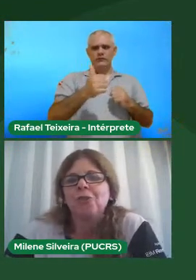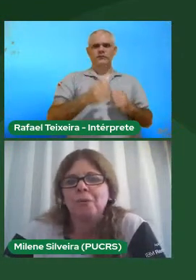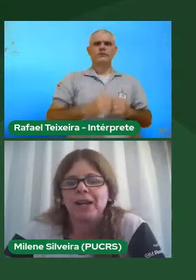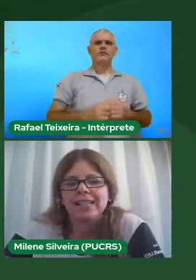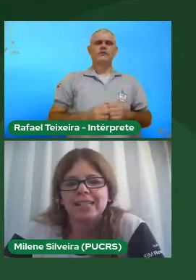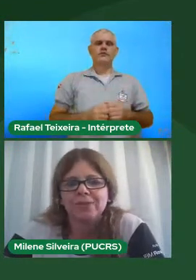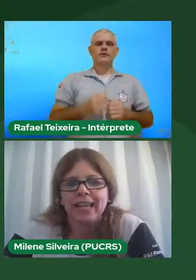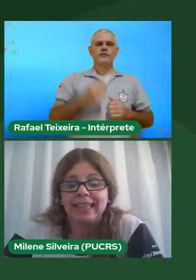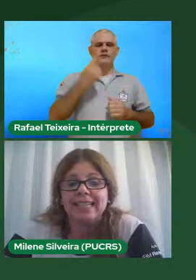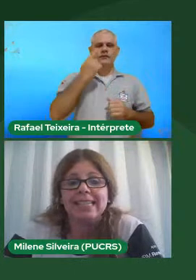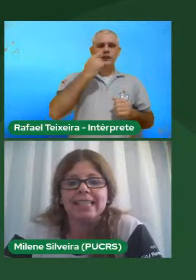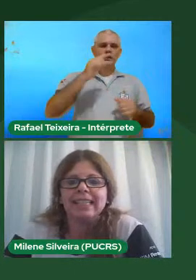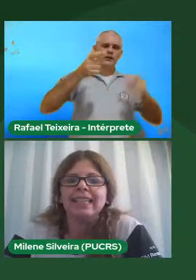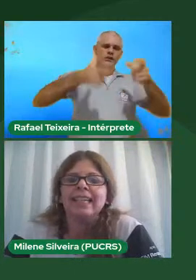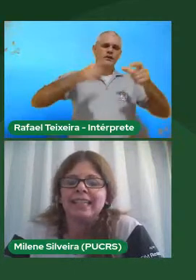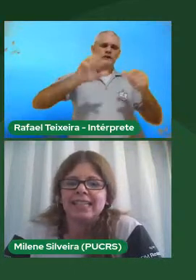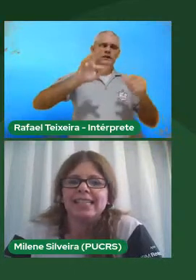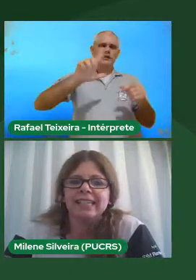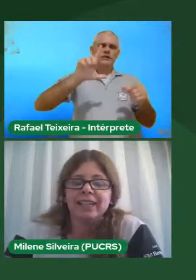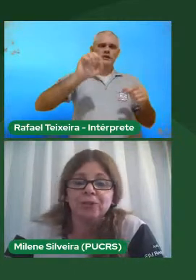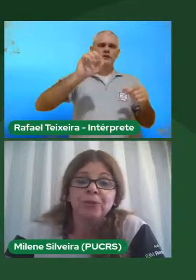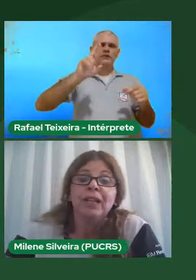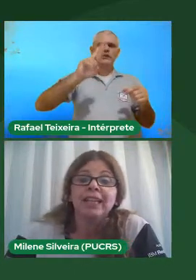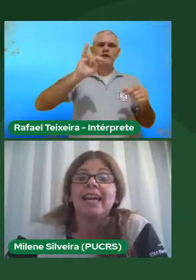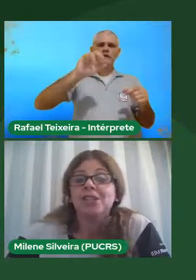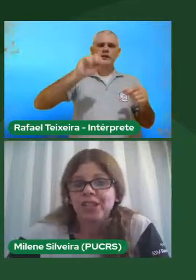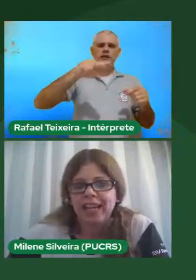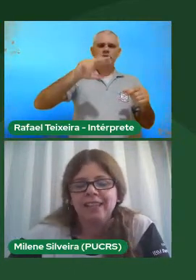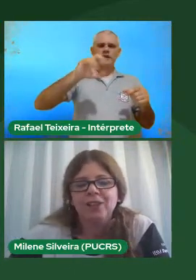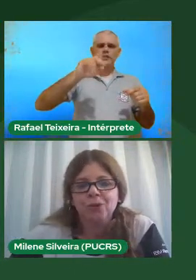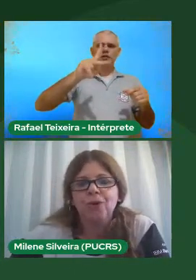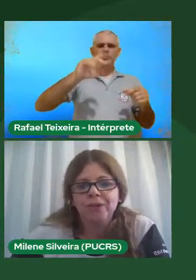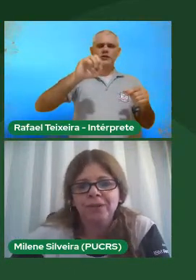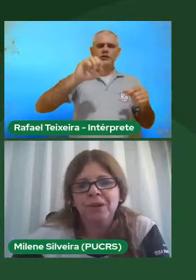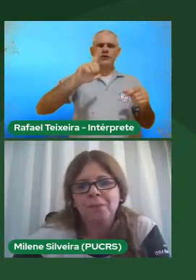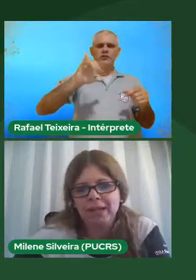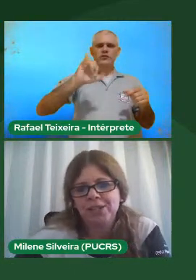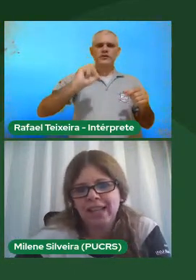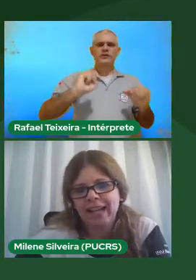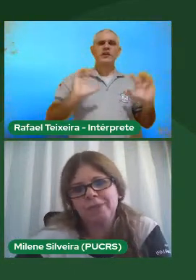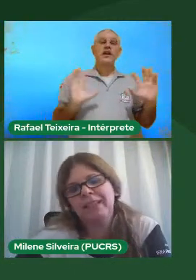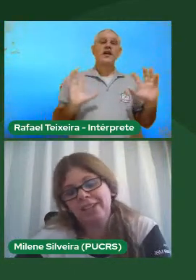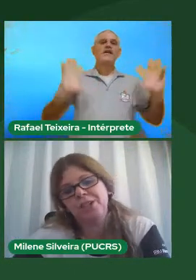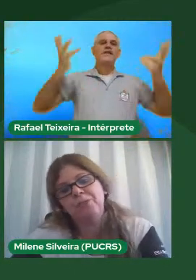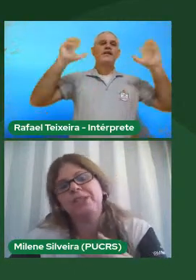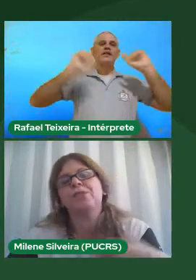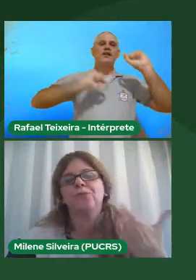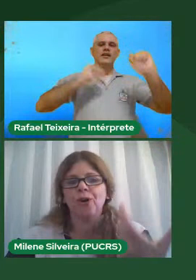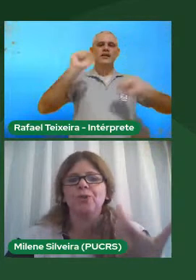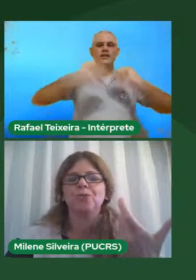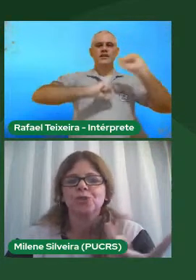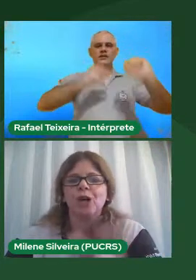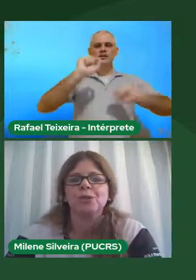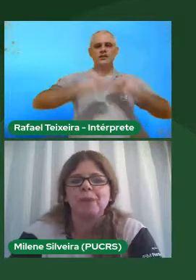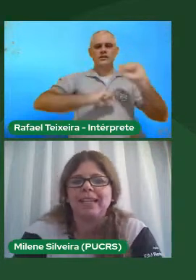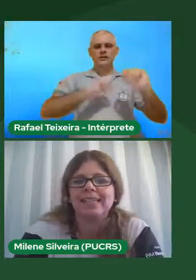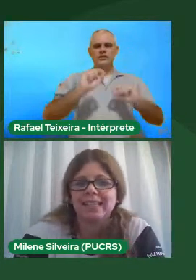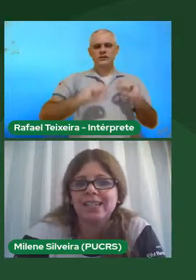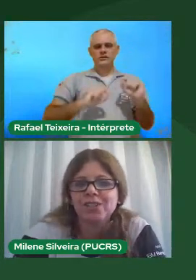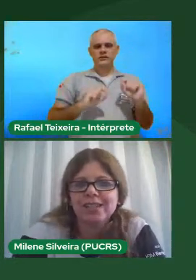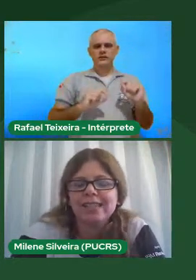tem a nossa grande comemoração, né, desse ano, que a gente tem o Ben Schneiderman e a Jane Priest, que foram os